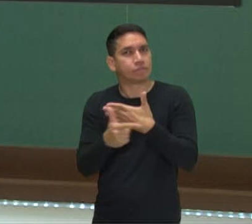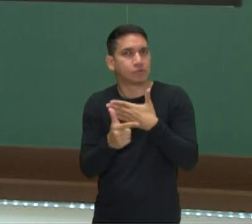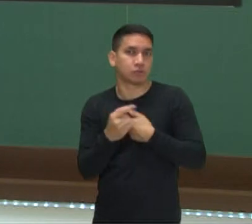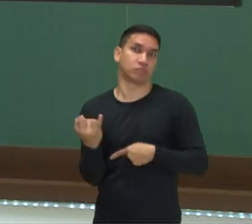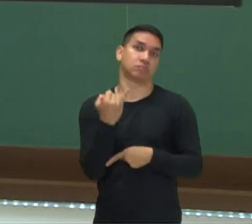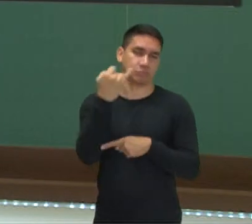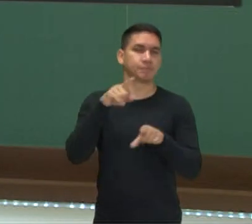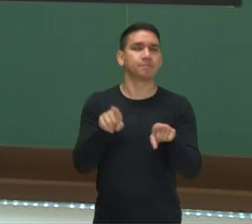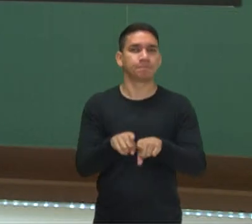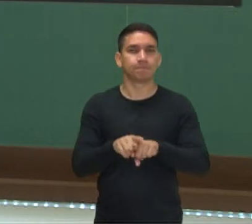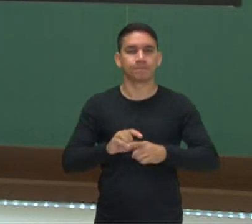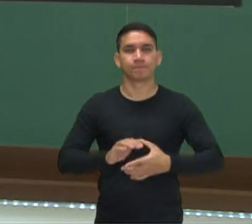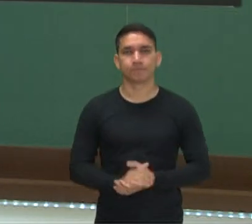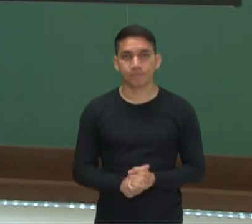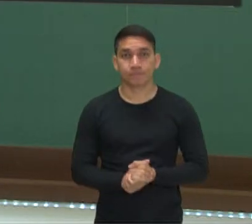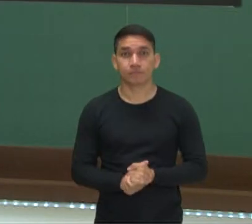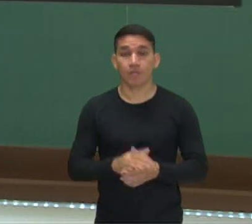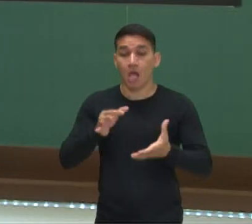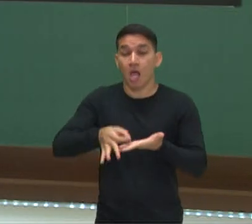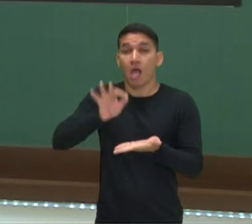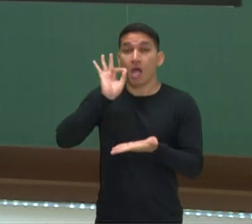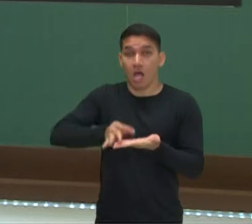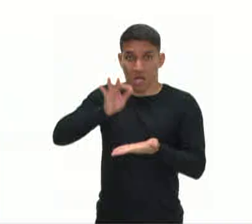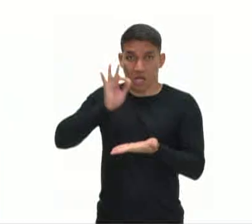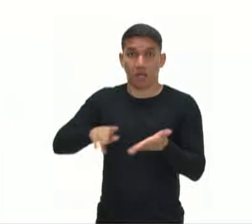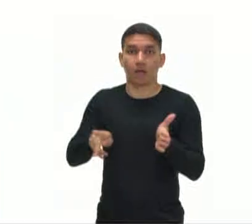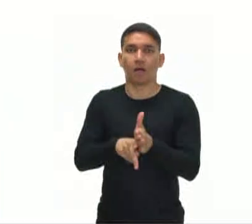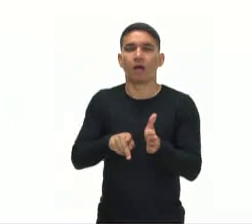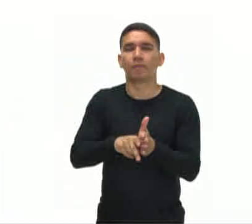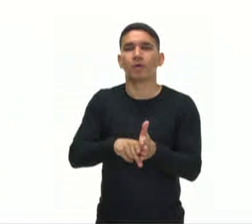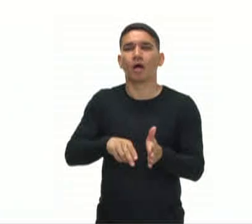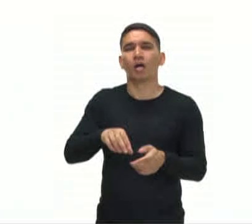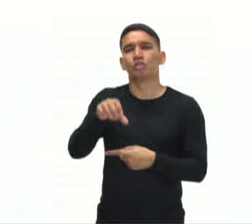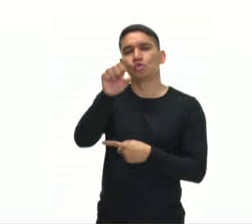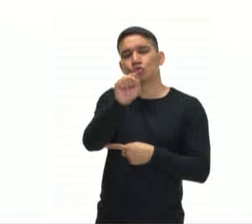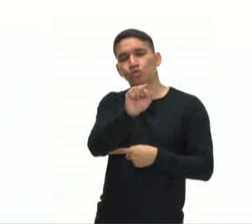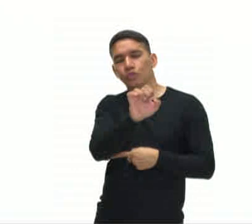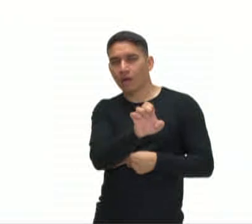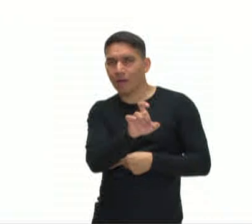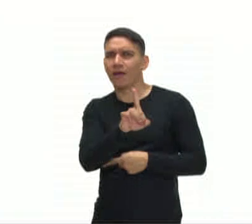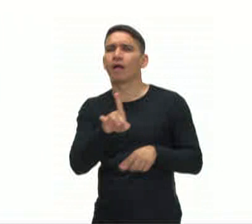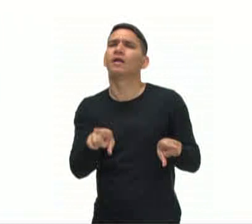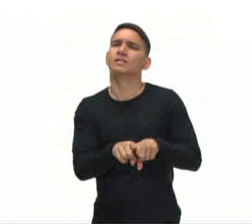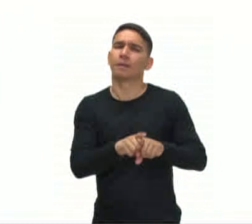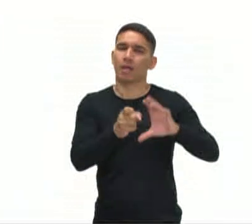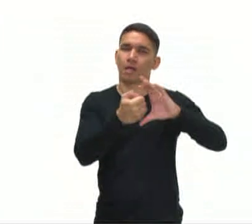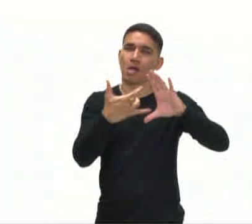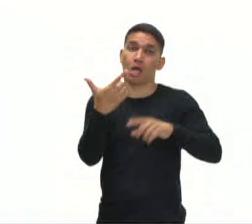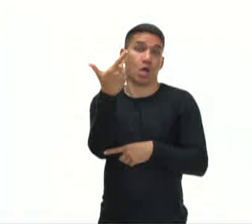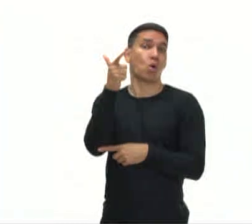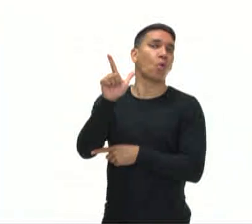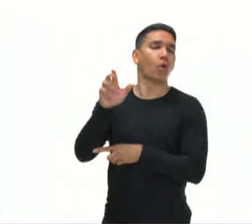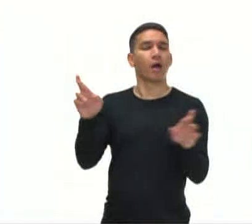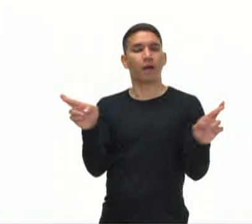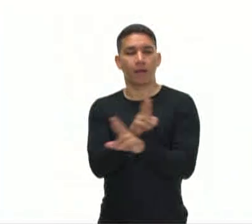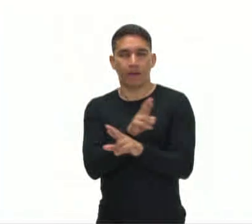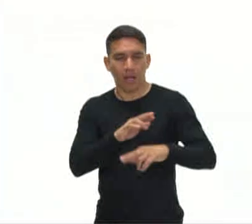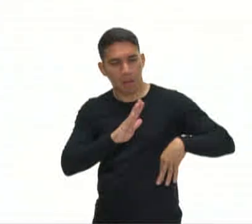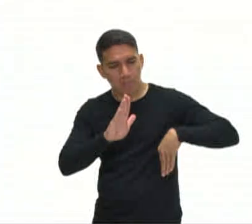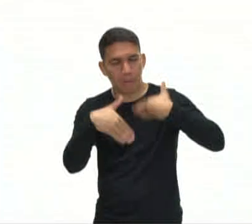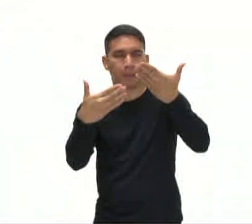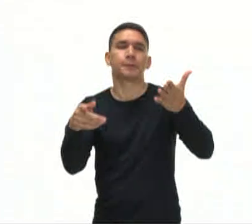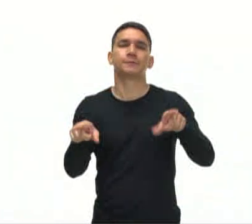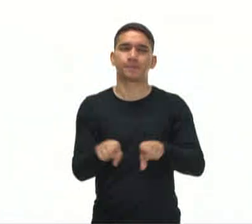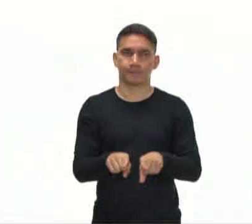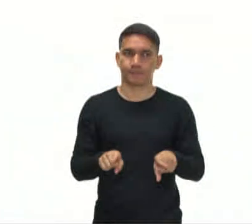bem importante também. O café cultivado no sudeste ali também era uma outra característica relacionada a esse